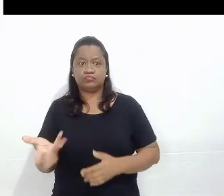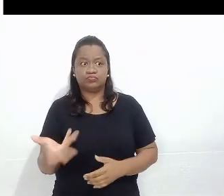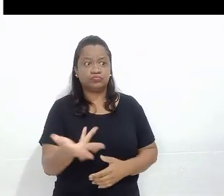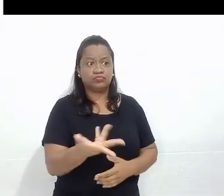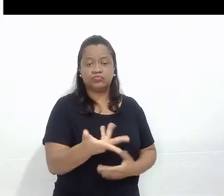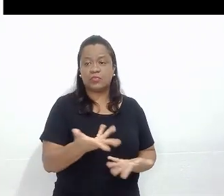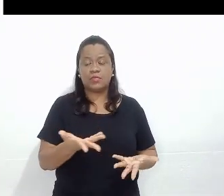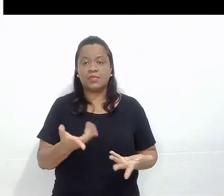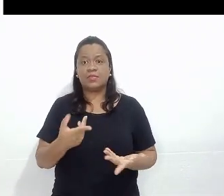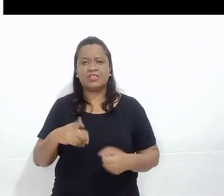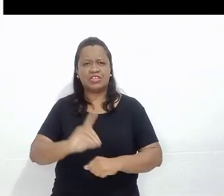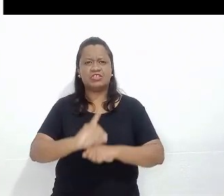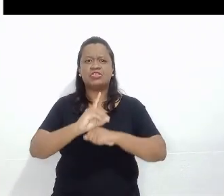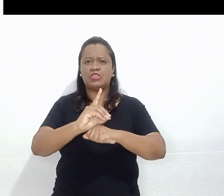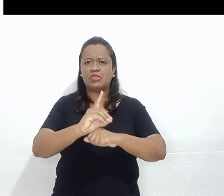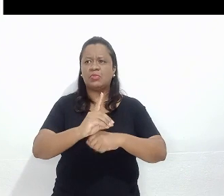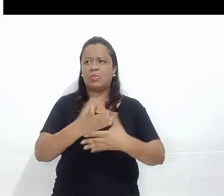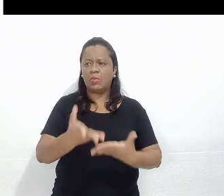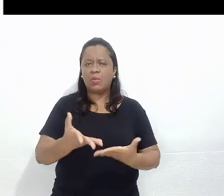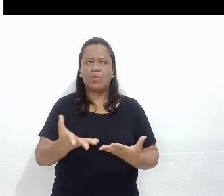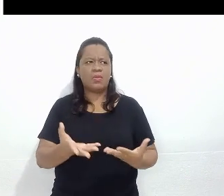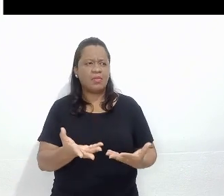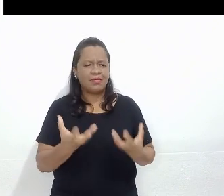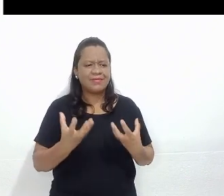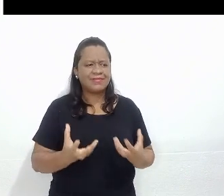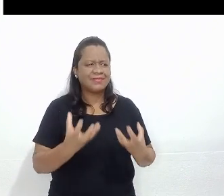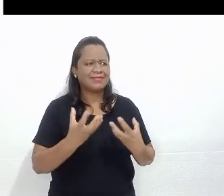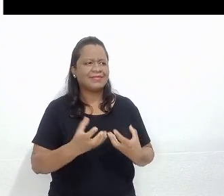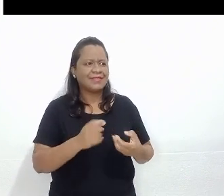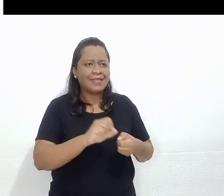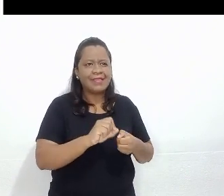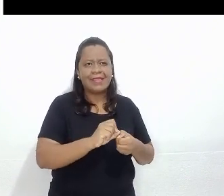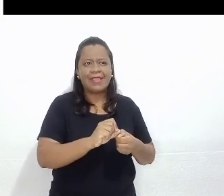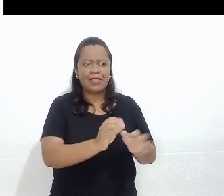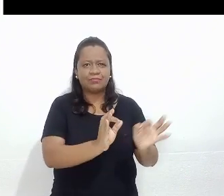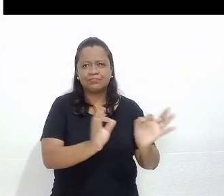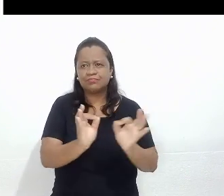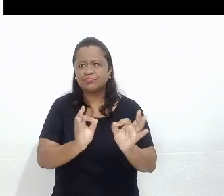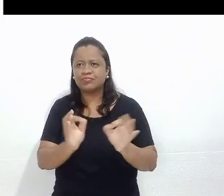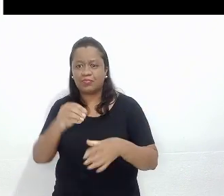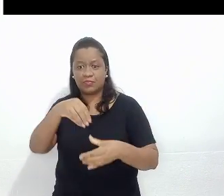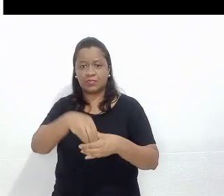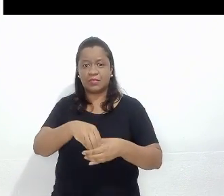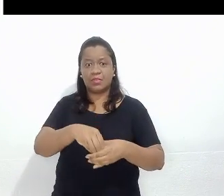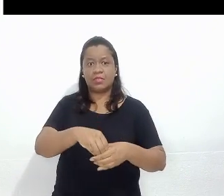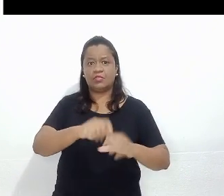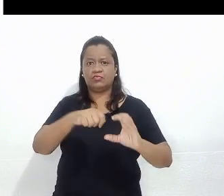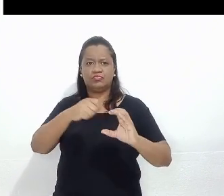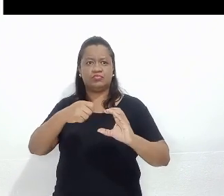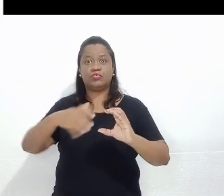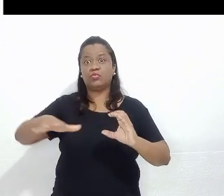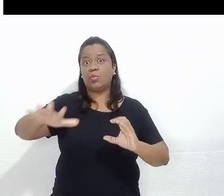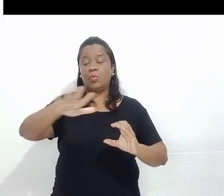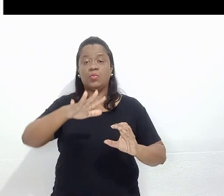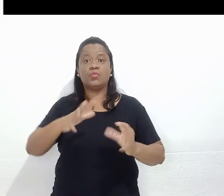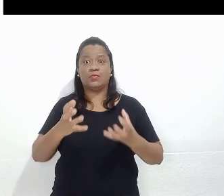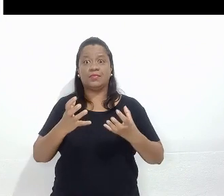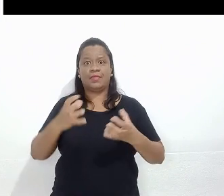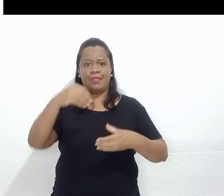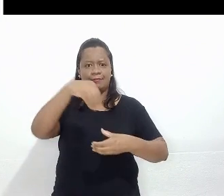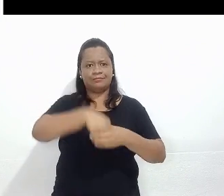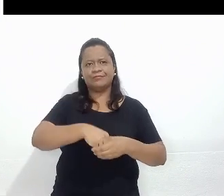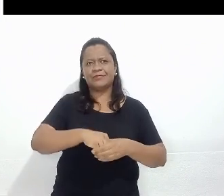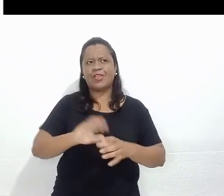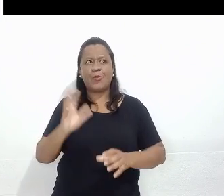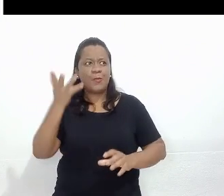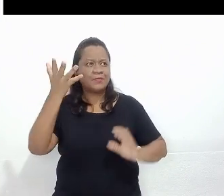ali, você é um diretor para isso, né? Você quer discutir, você quer estar realmente no set, todo mundo quer estar no set, que é onde as coisas acontecem,